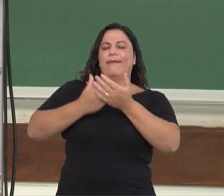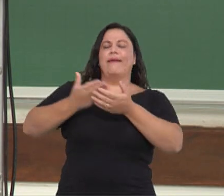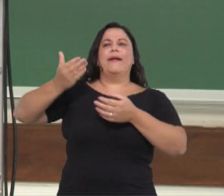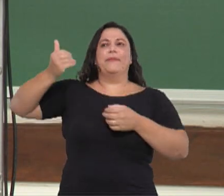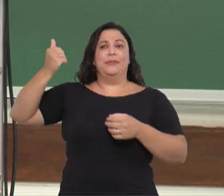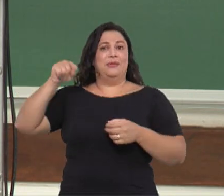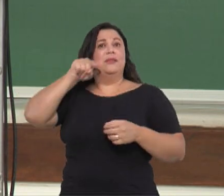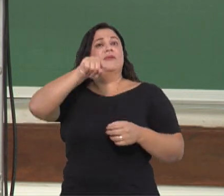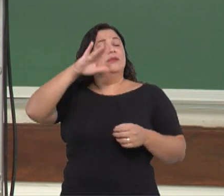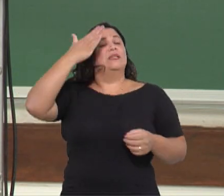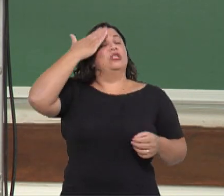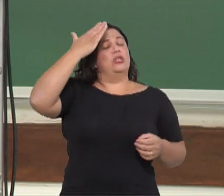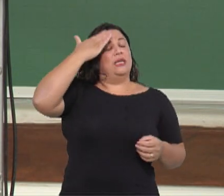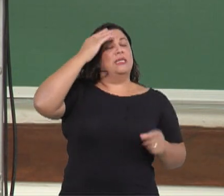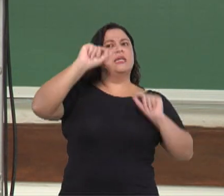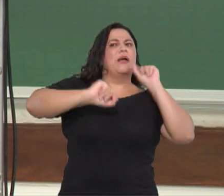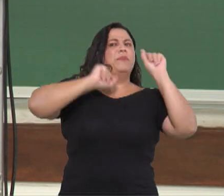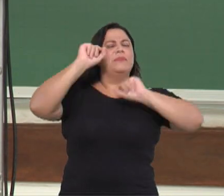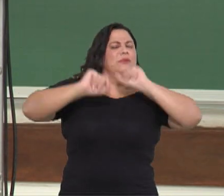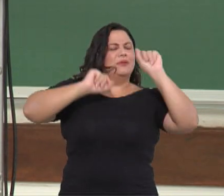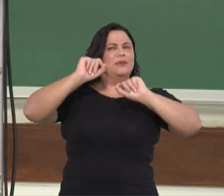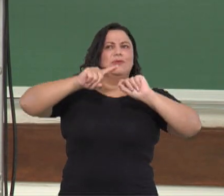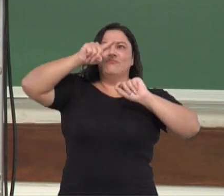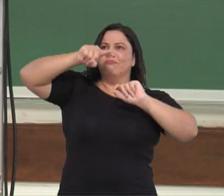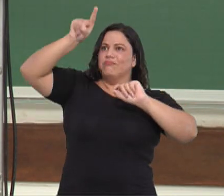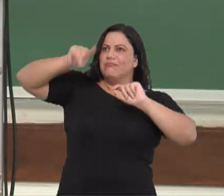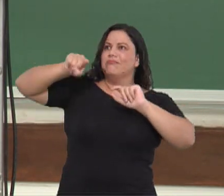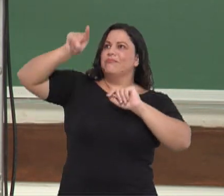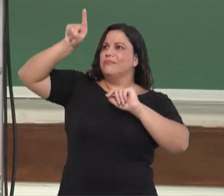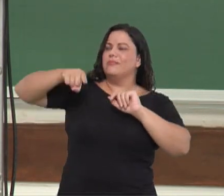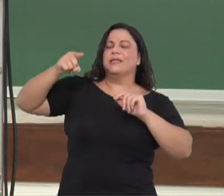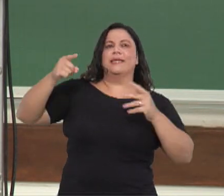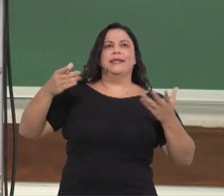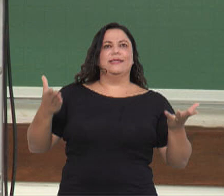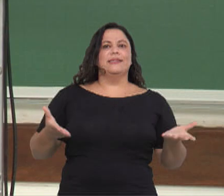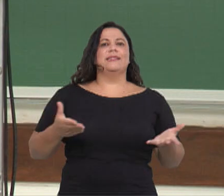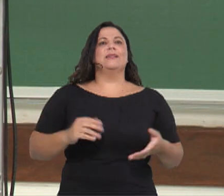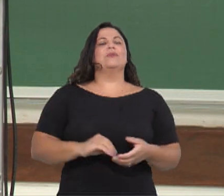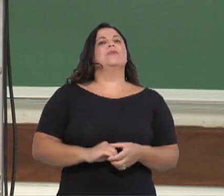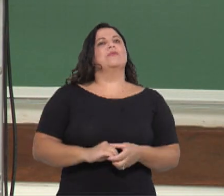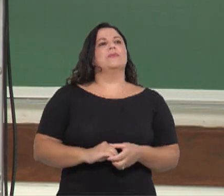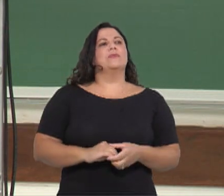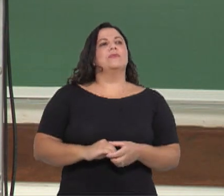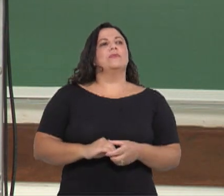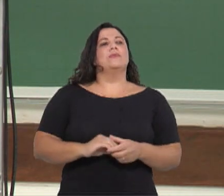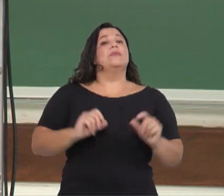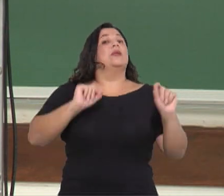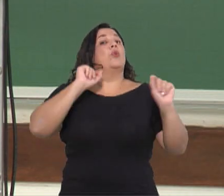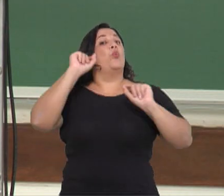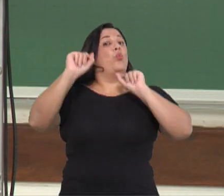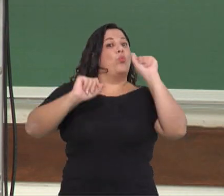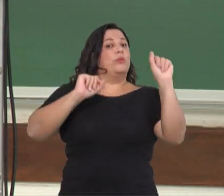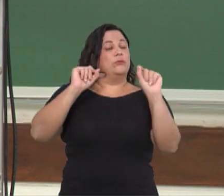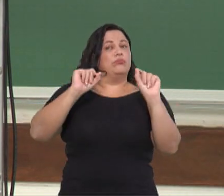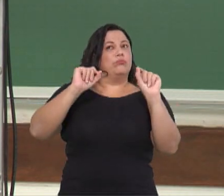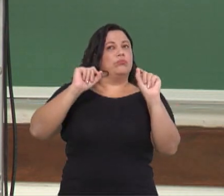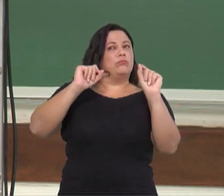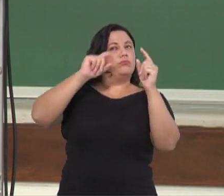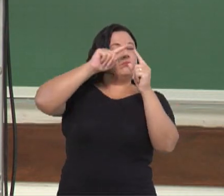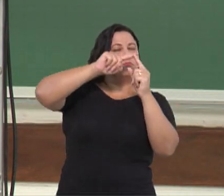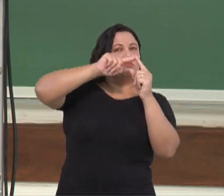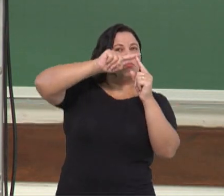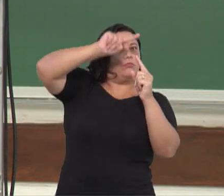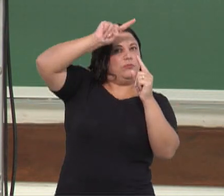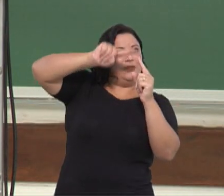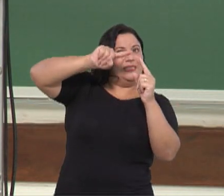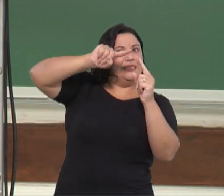sabe quais são as oxítonas que vão acento. E funciona da seguinte forma. Quando uma vai acento, a